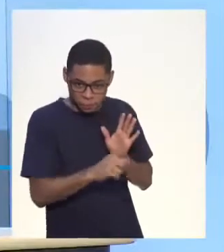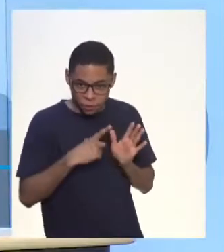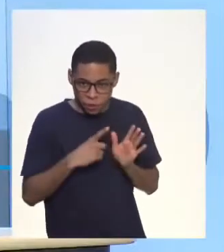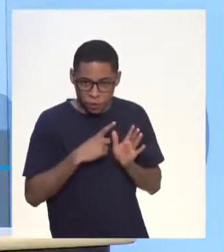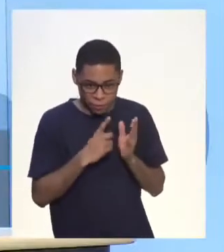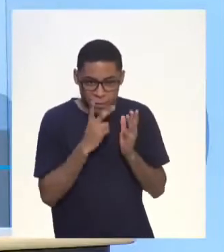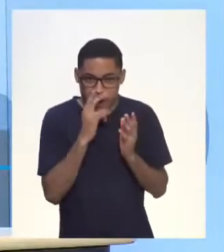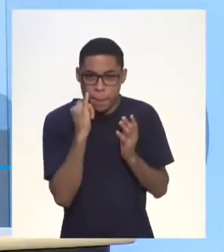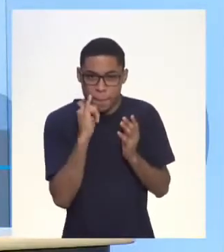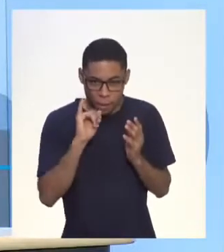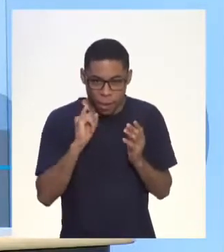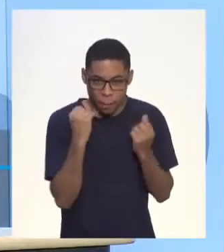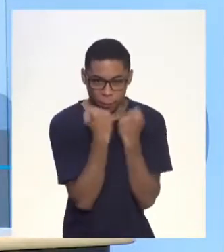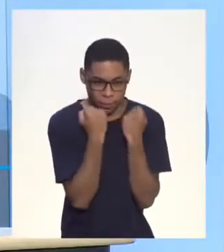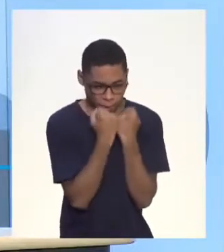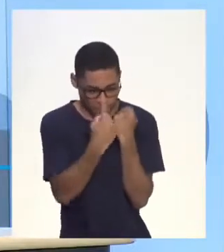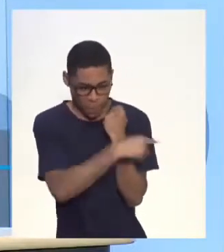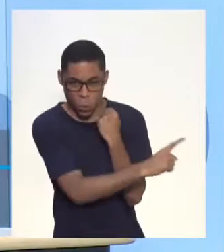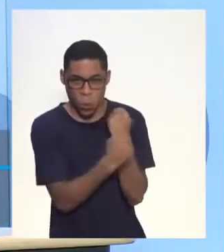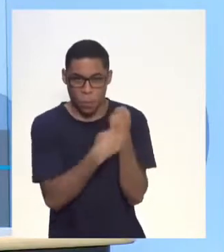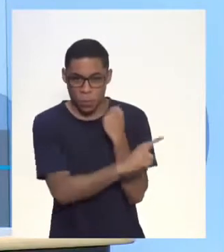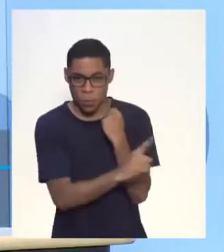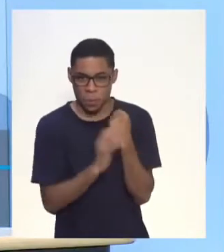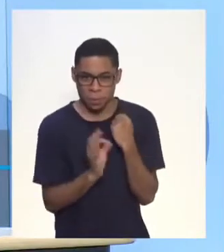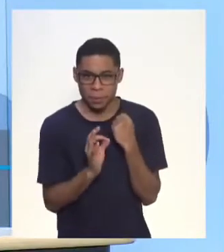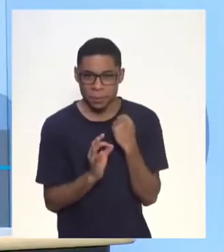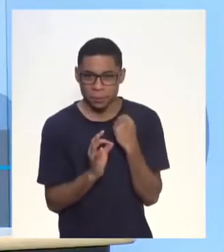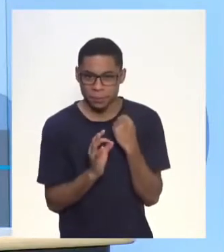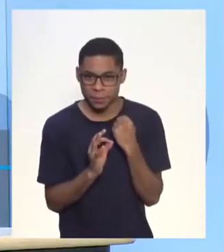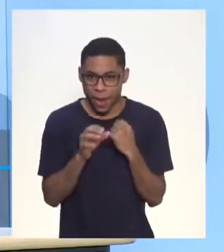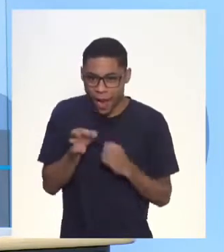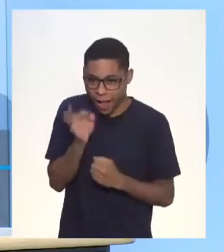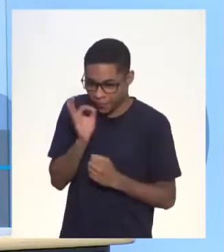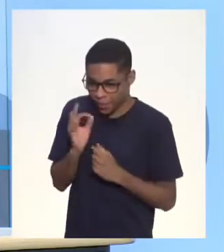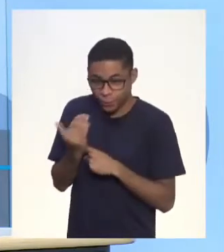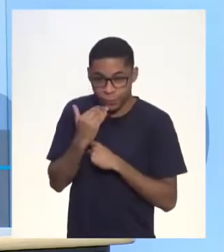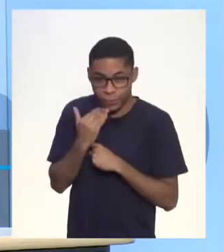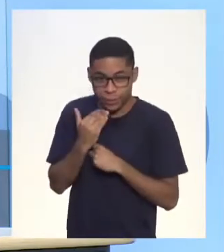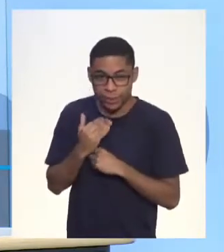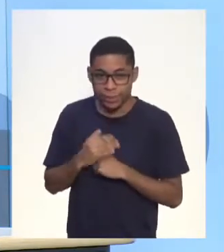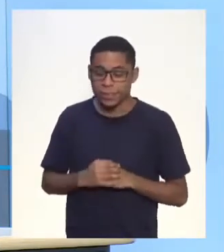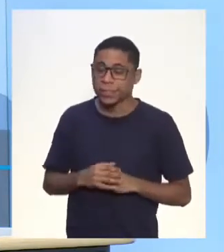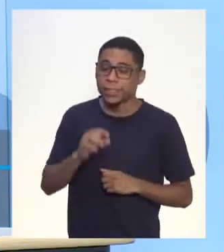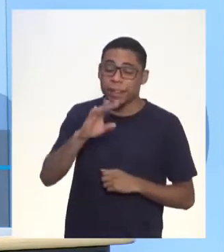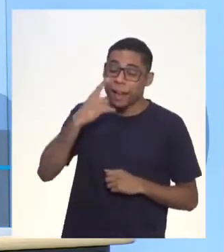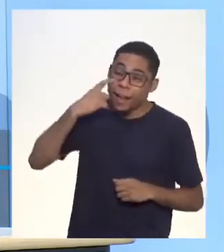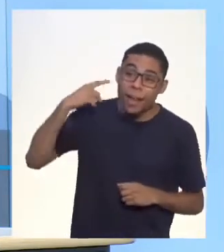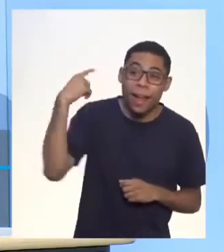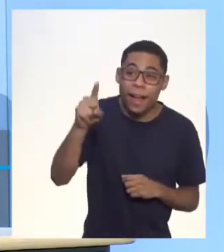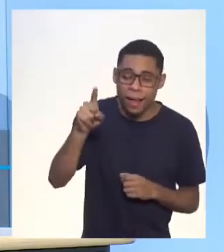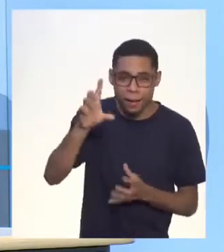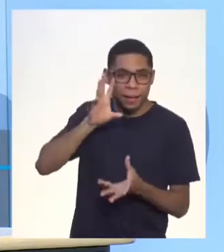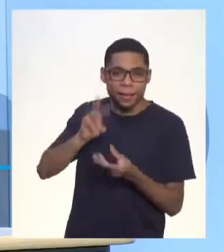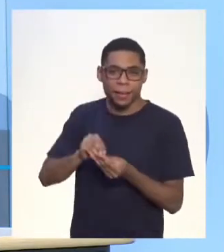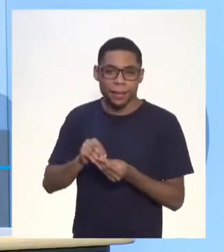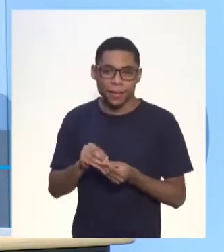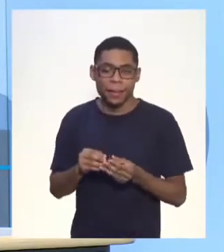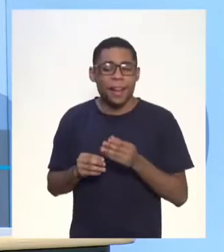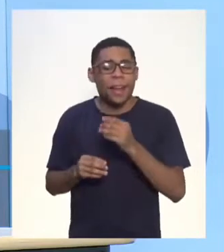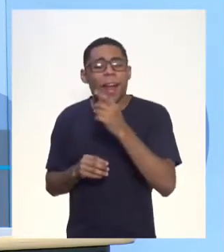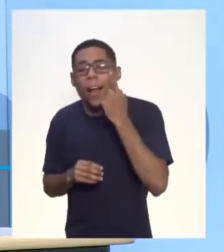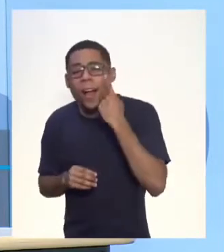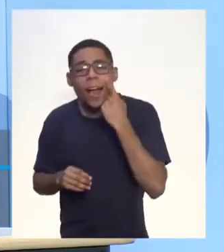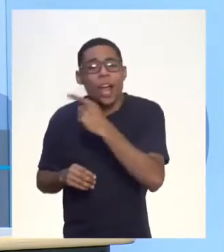a gente até pensa assim, será que só de bater o olho dá pra gente saber se é fake news ou não, né? A forma de linguagem,